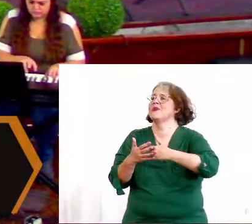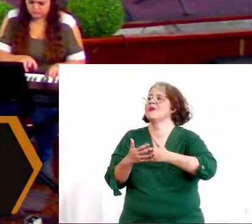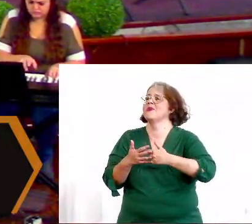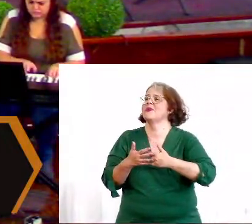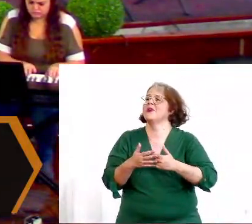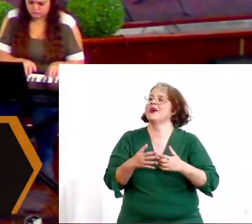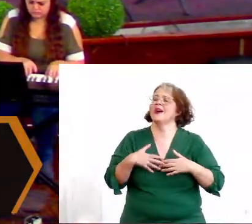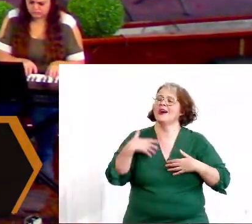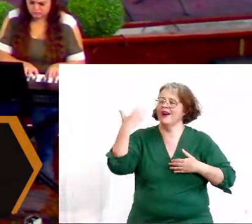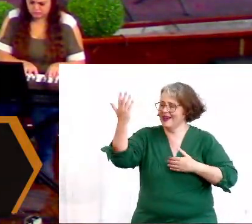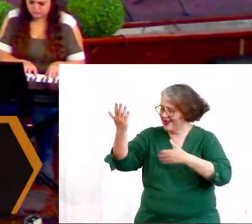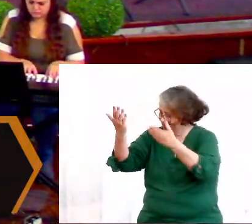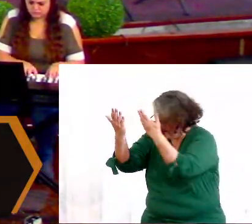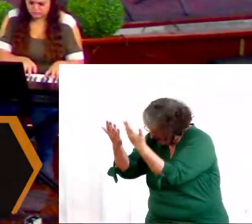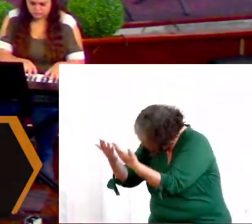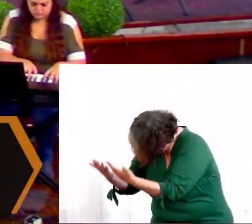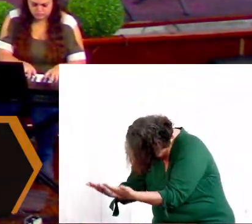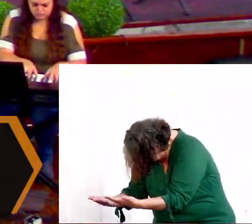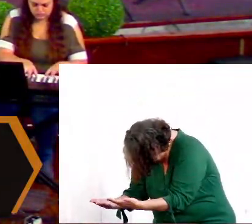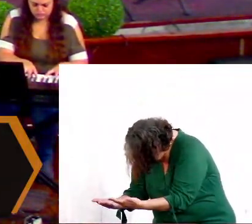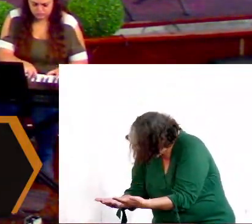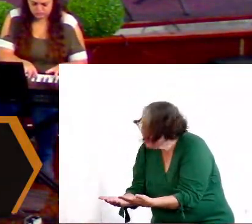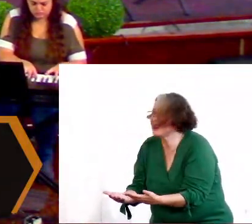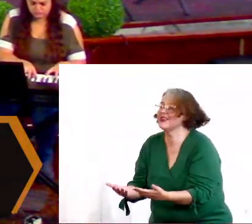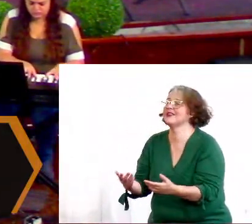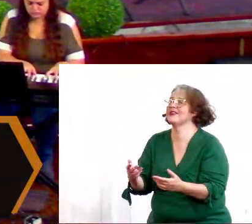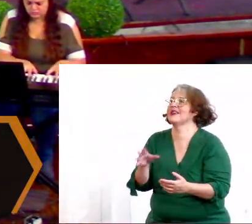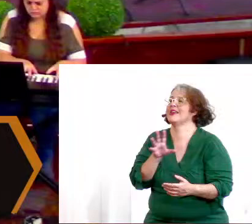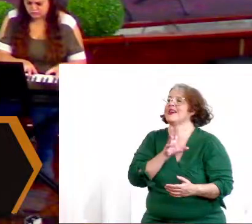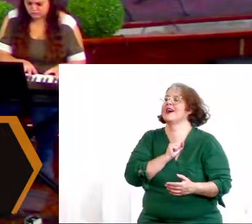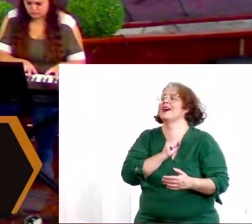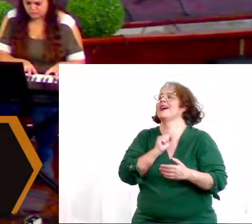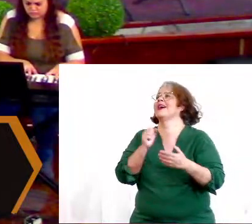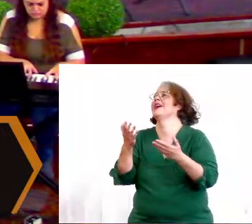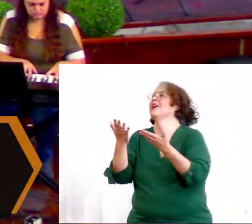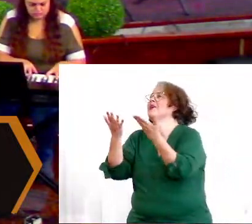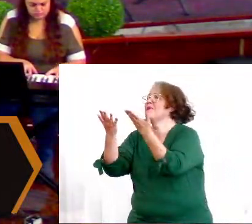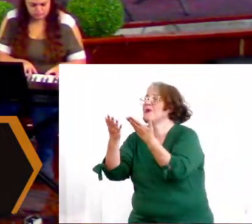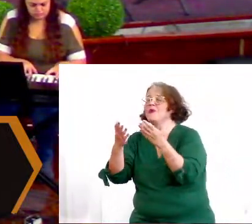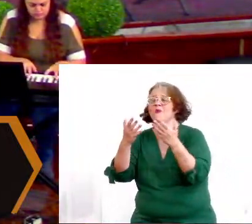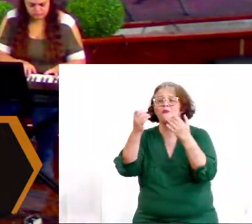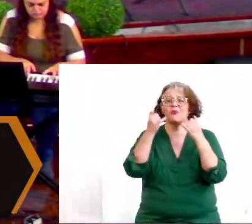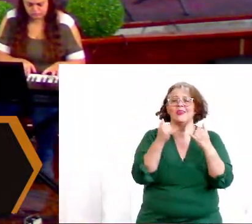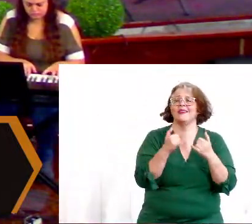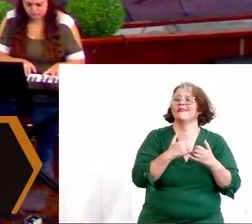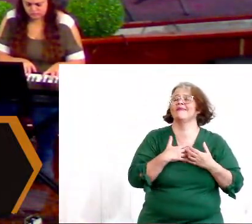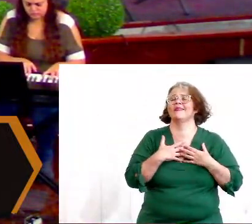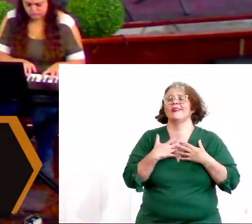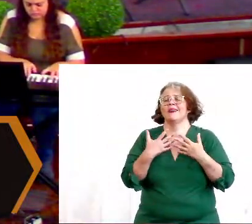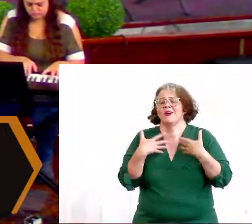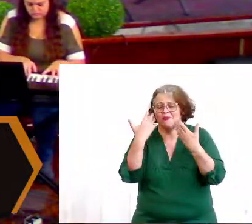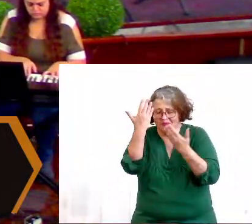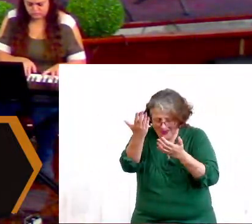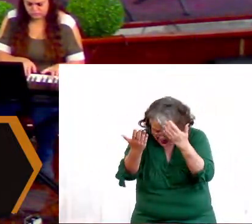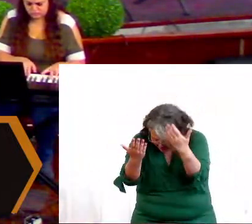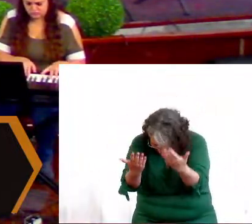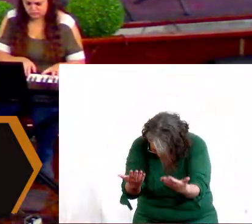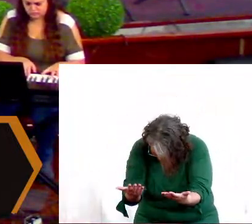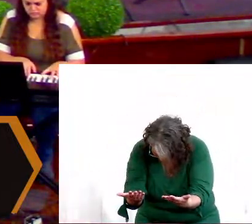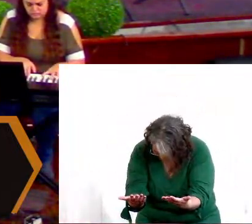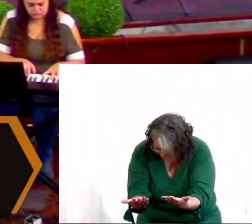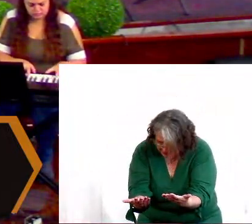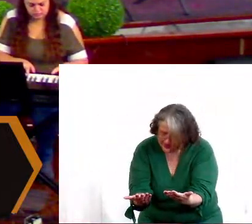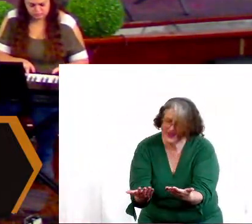dê amar, dizer que te amo, me dê